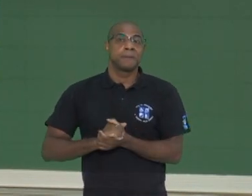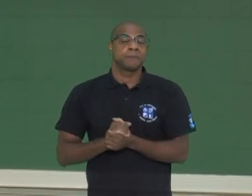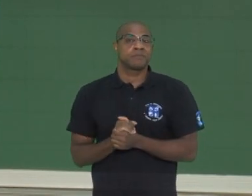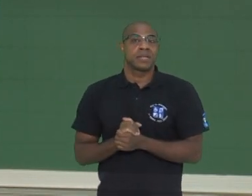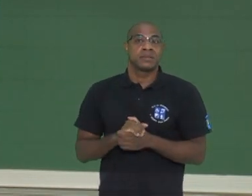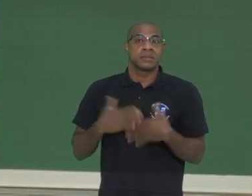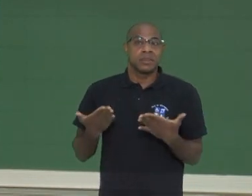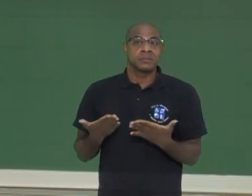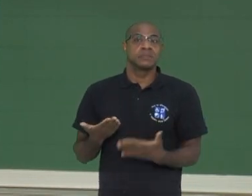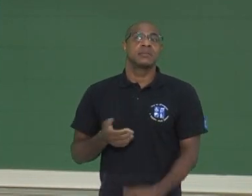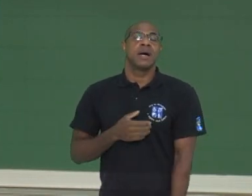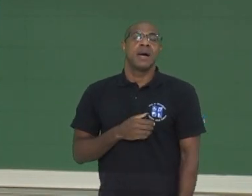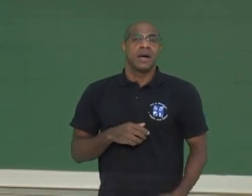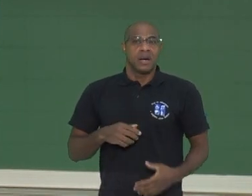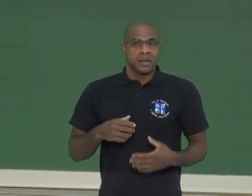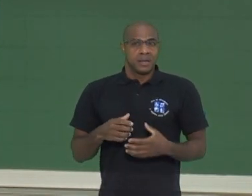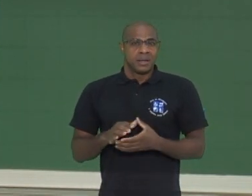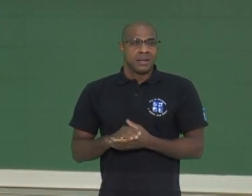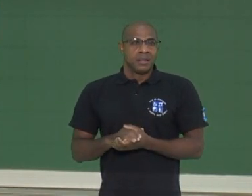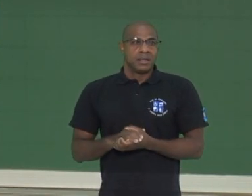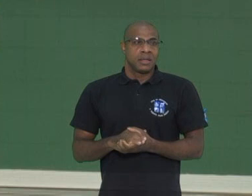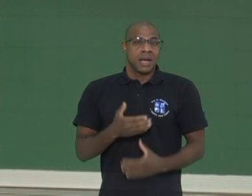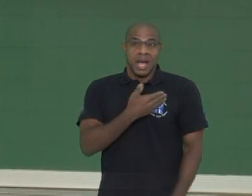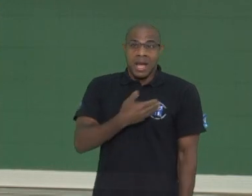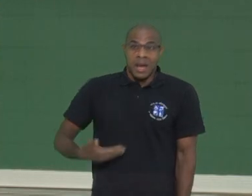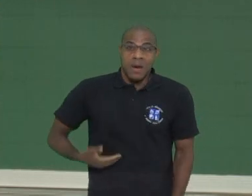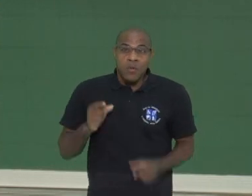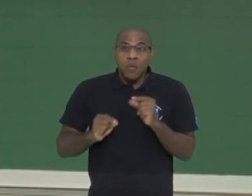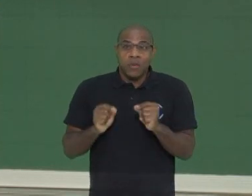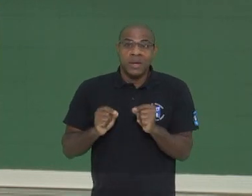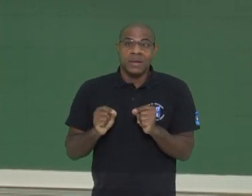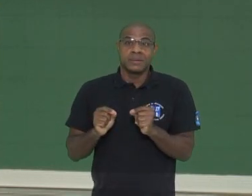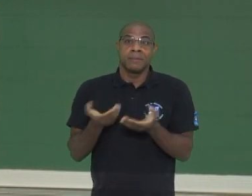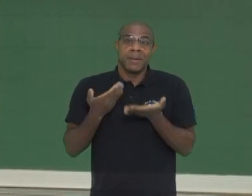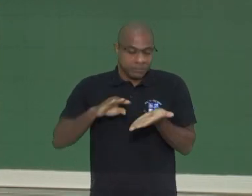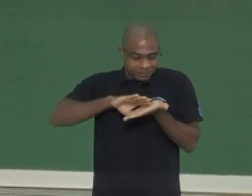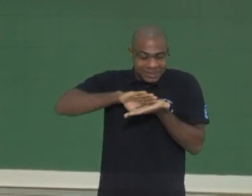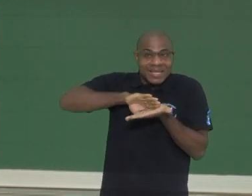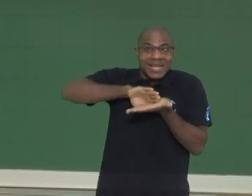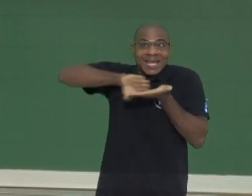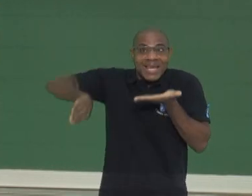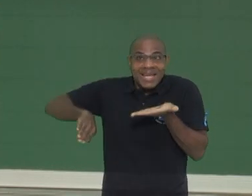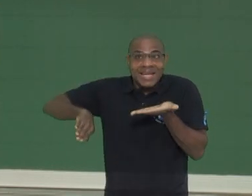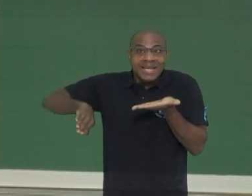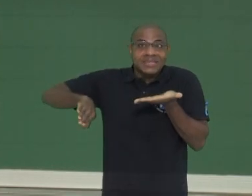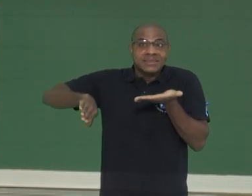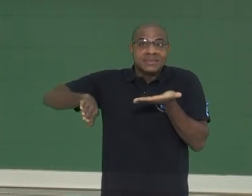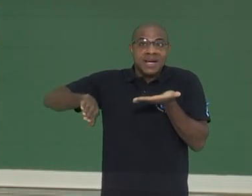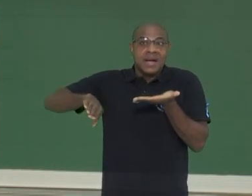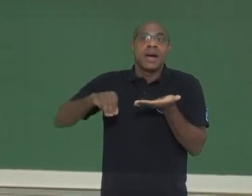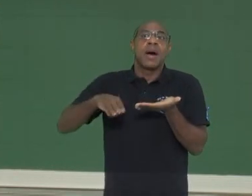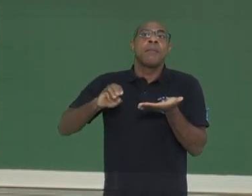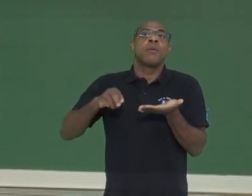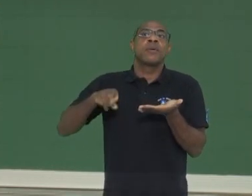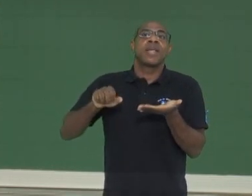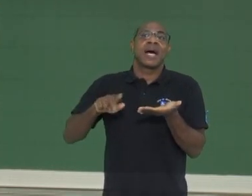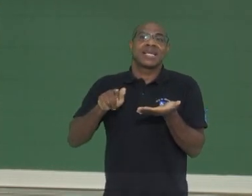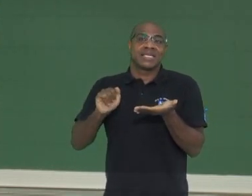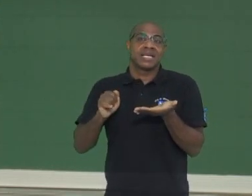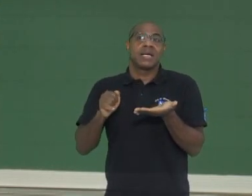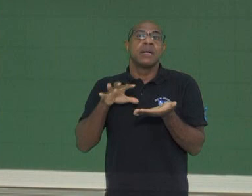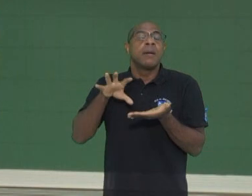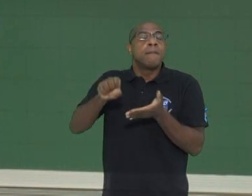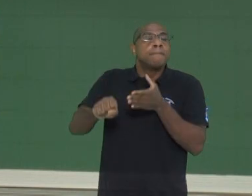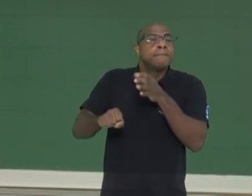A república pede para que se retire a monarquia do Brasil e busca um herói que